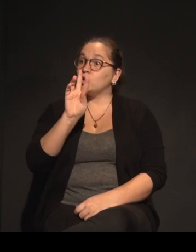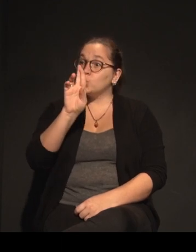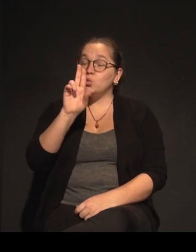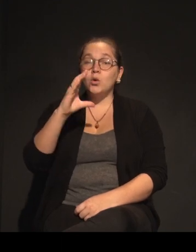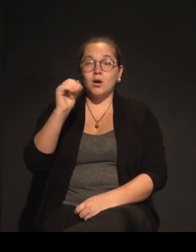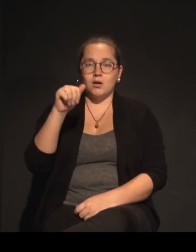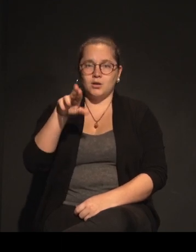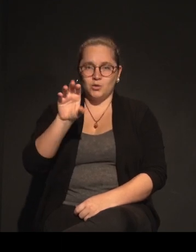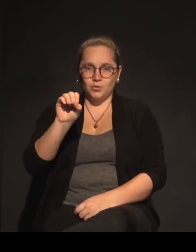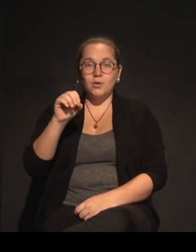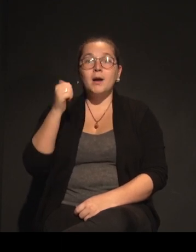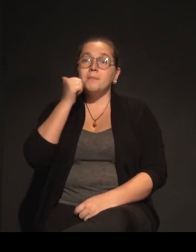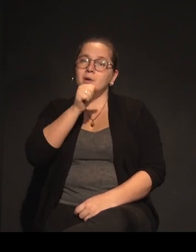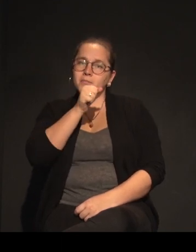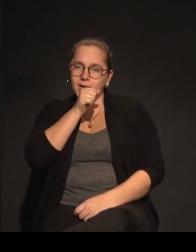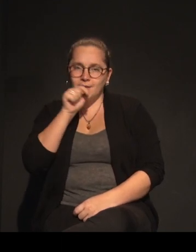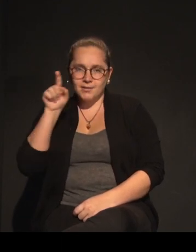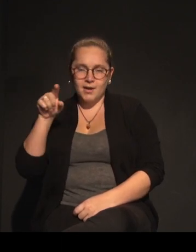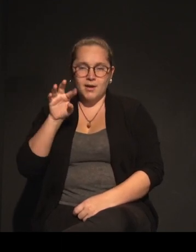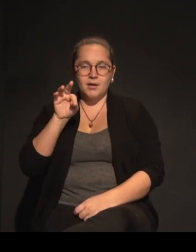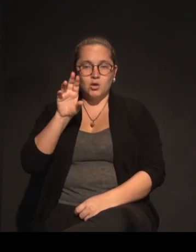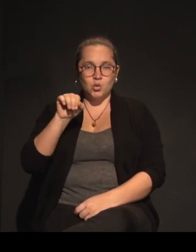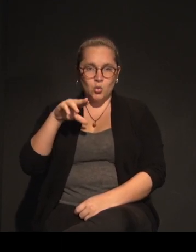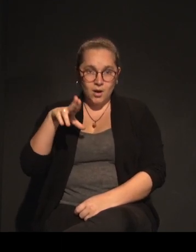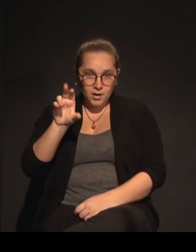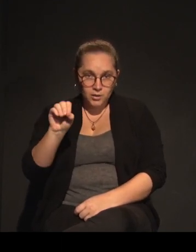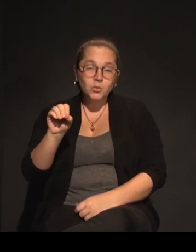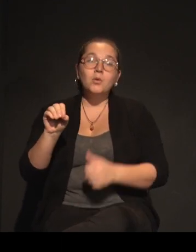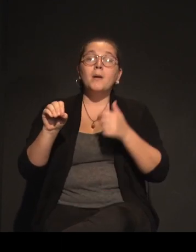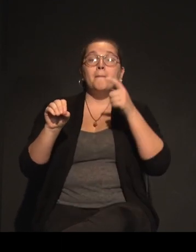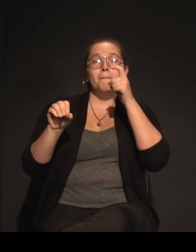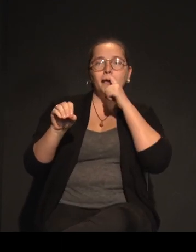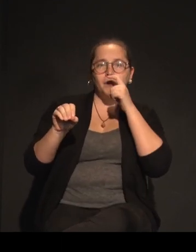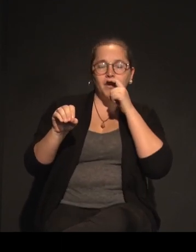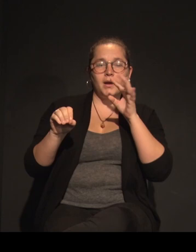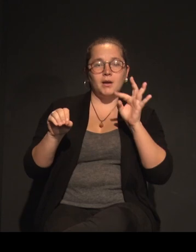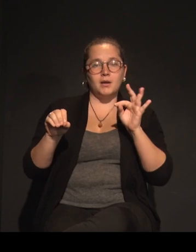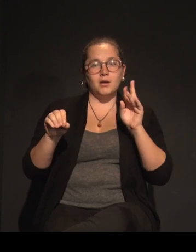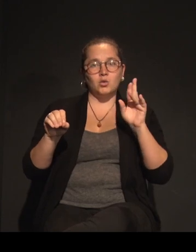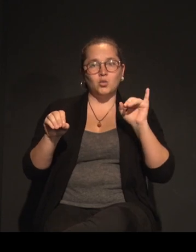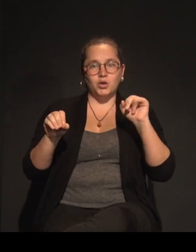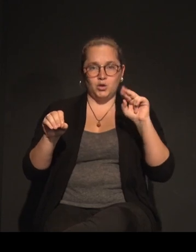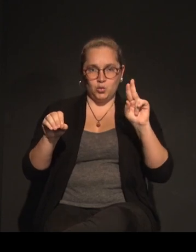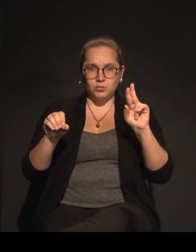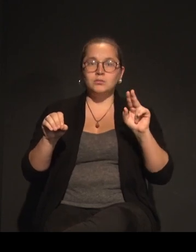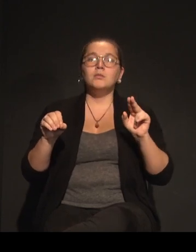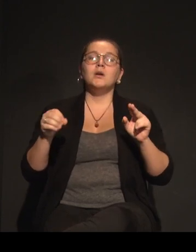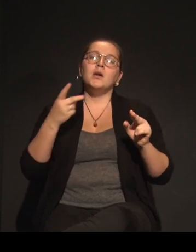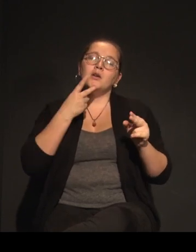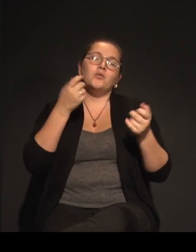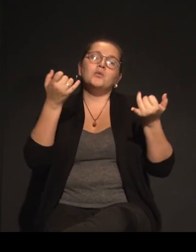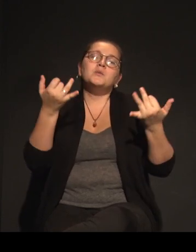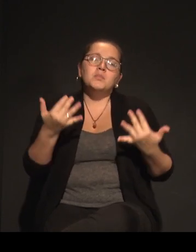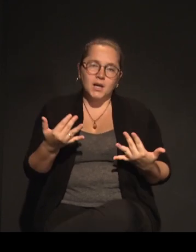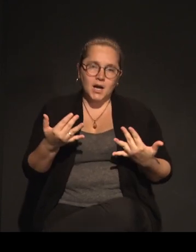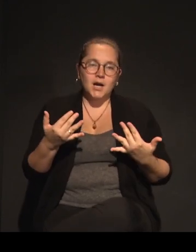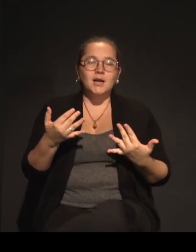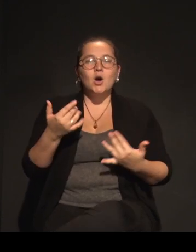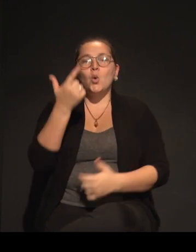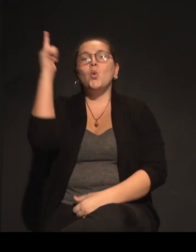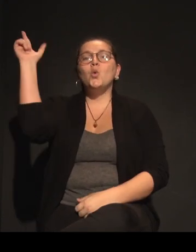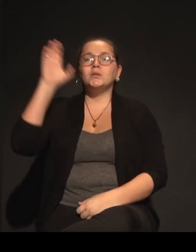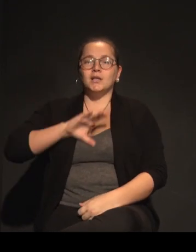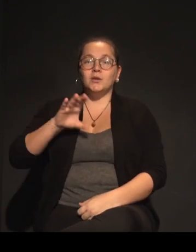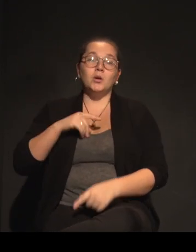então vou falar três línguas aqui para explicar para vocês porque eu não posso túlio caniza vocês pra